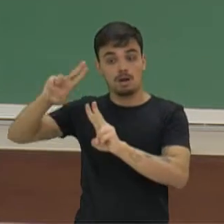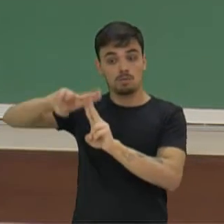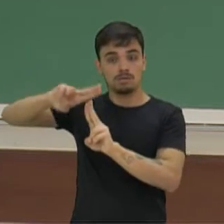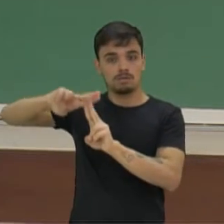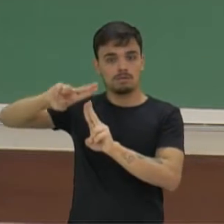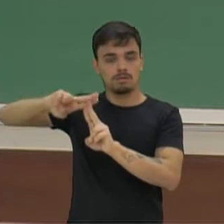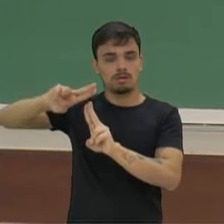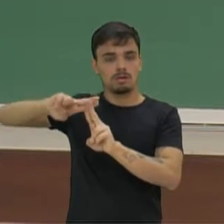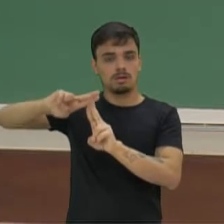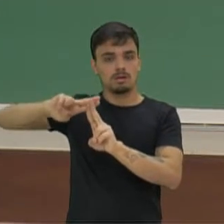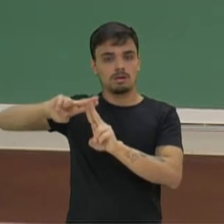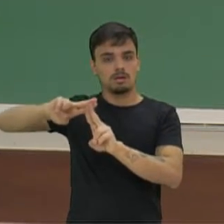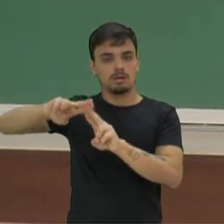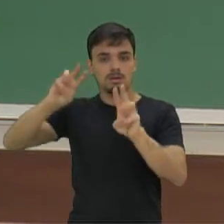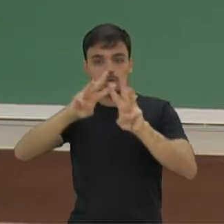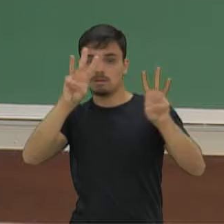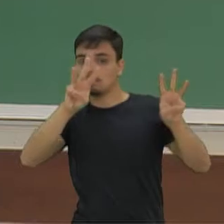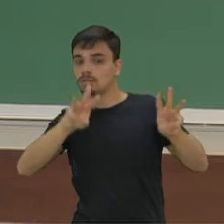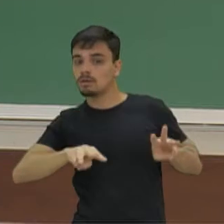UTFPR,